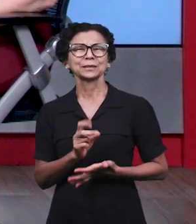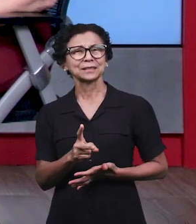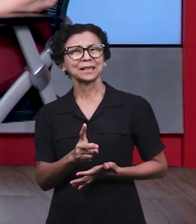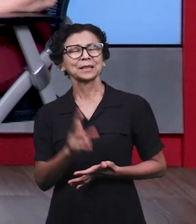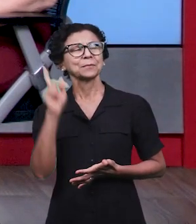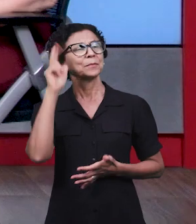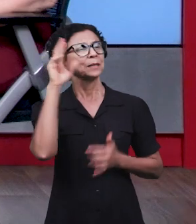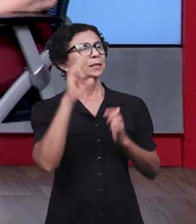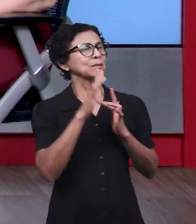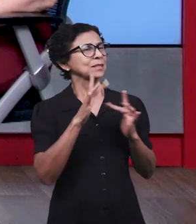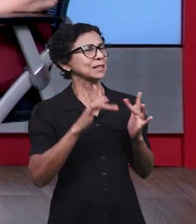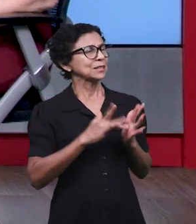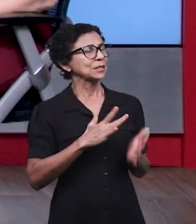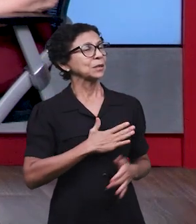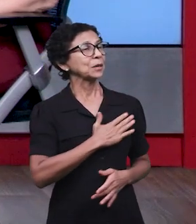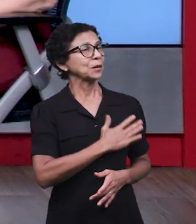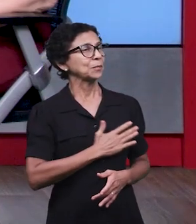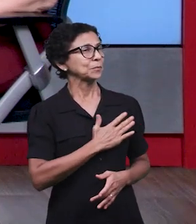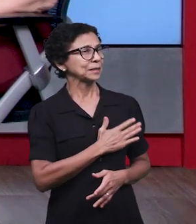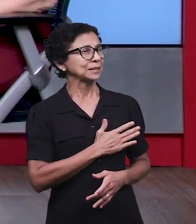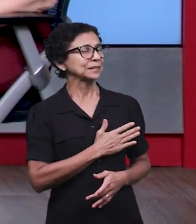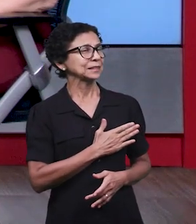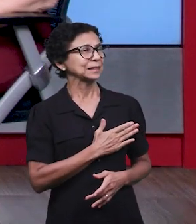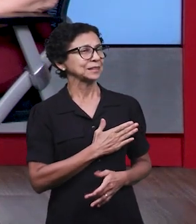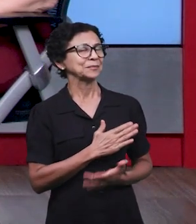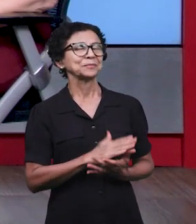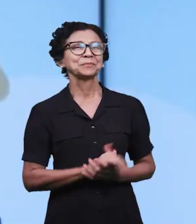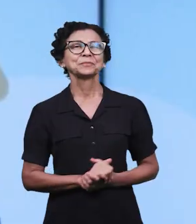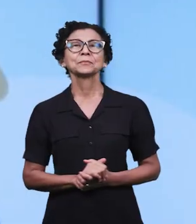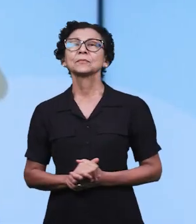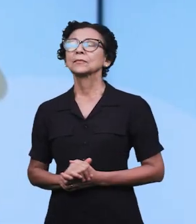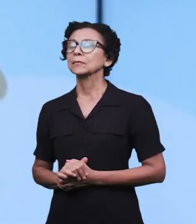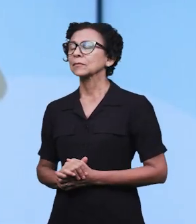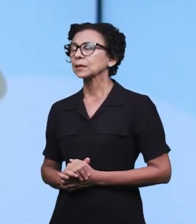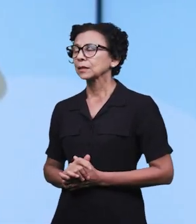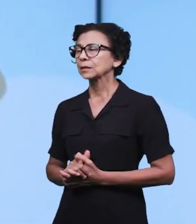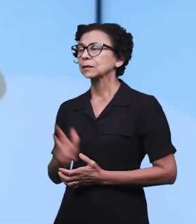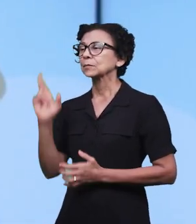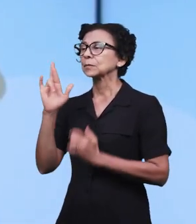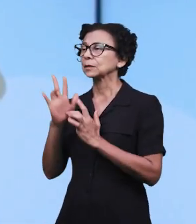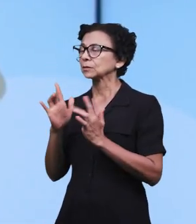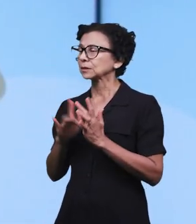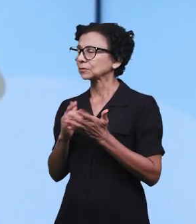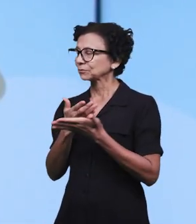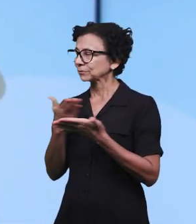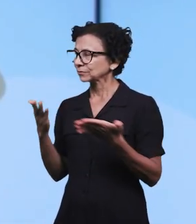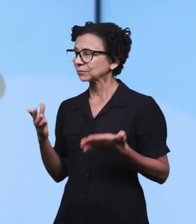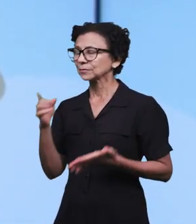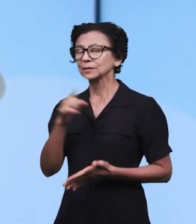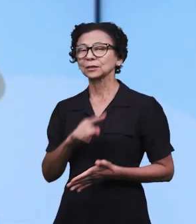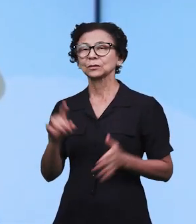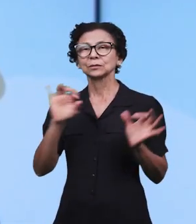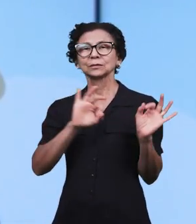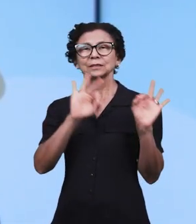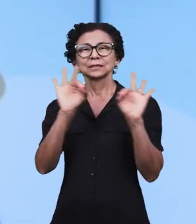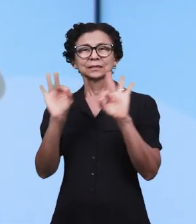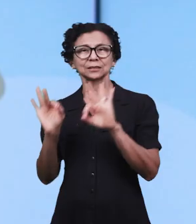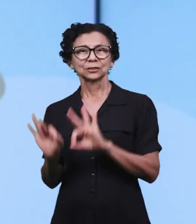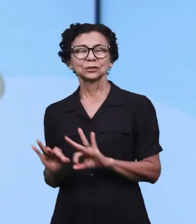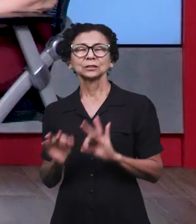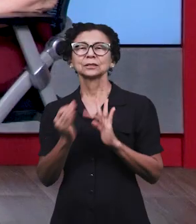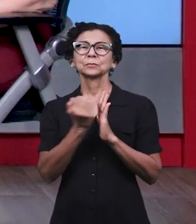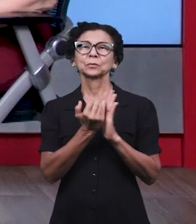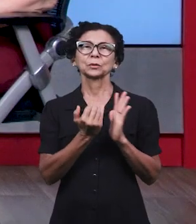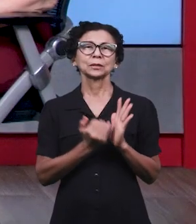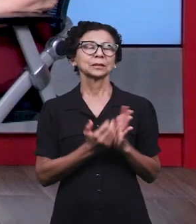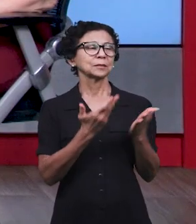do Senhor, pastor, é um prazer tê-lo aqui conosco. A paz do Senhor, Leonice, a paz do Senhor a todos os nossos irmãos que estão nos assistindo, doutora